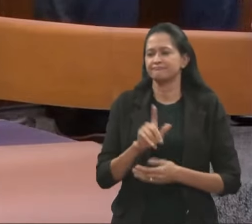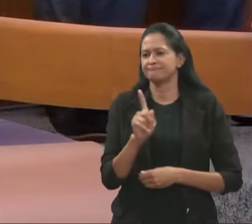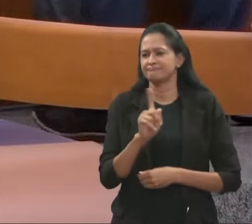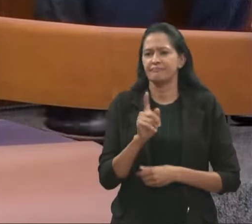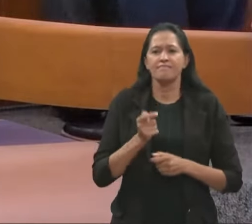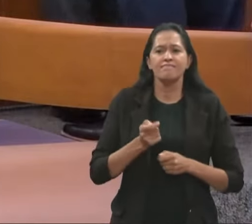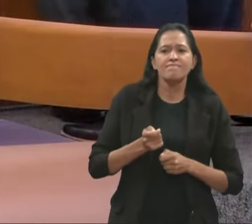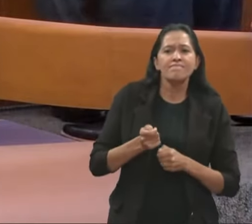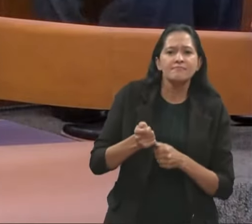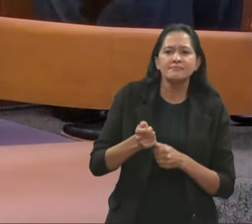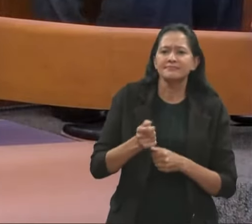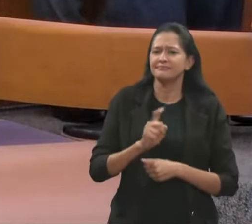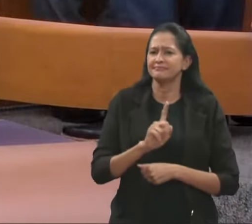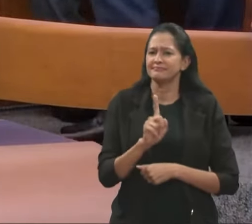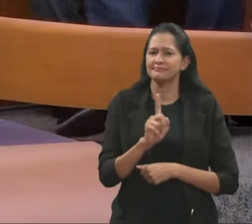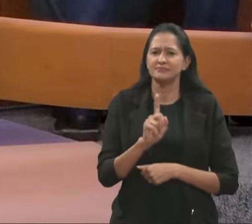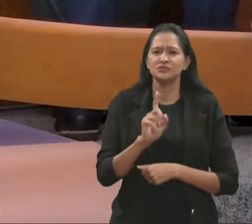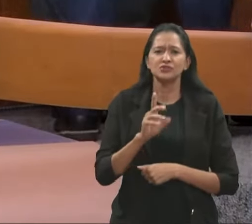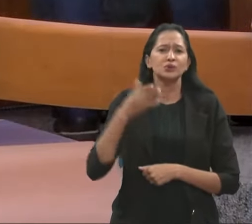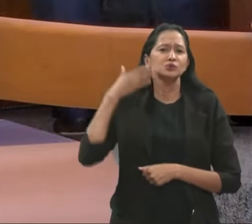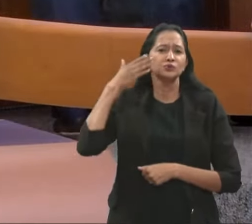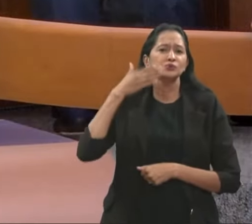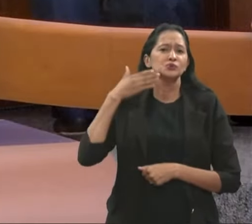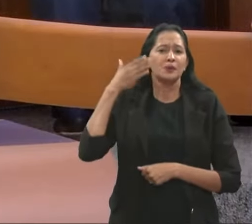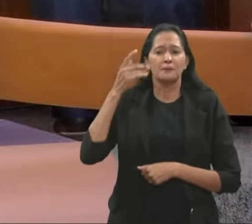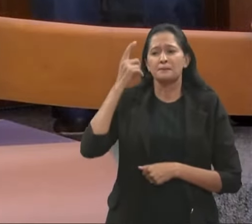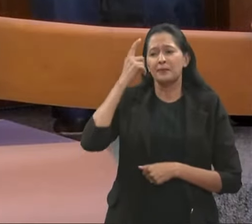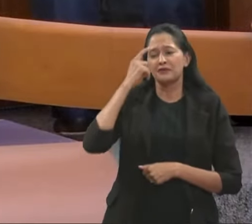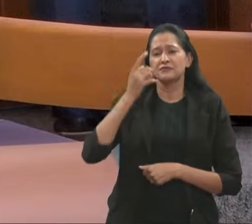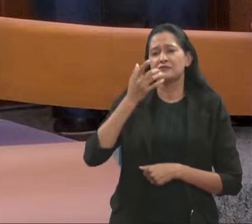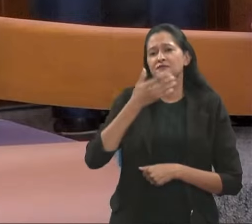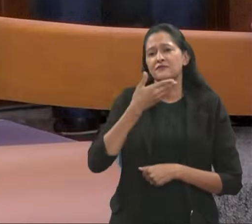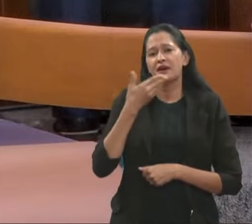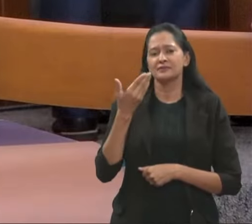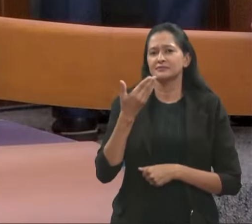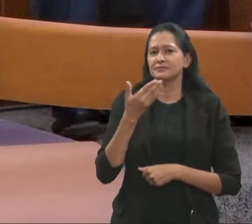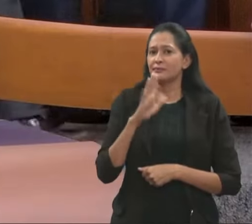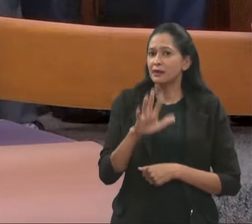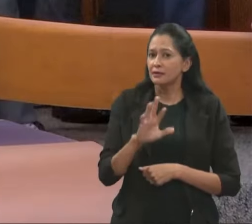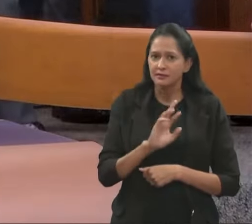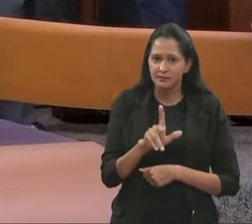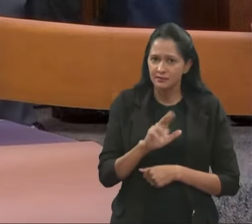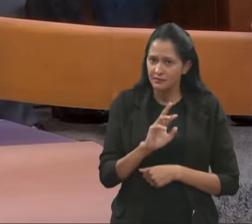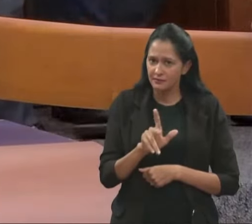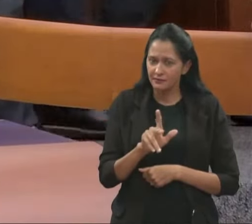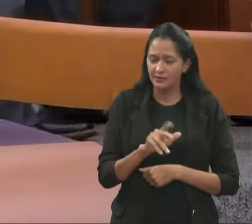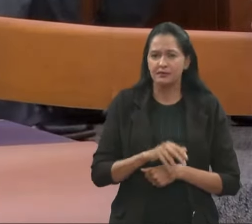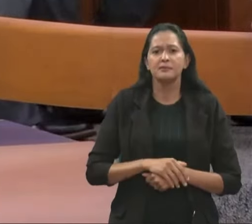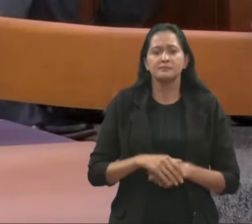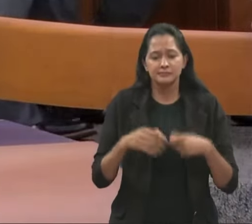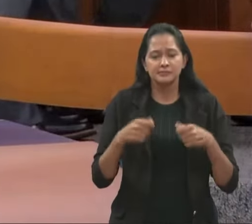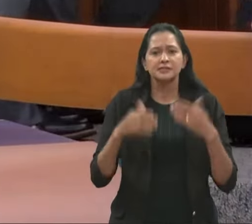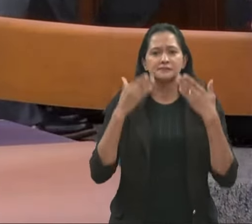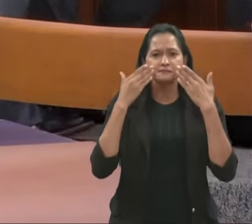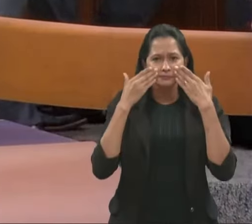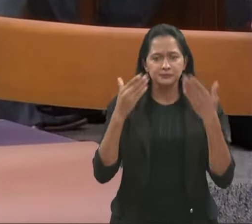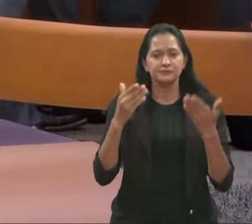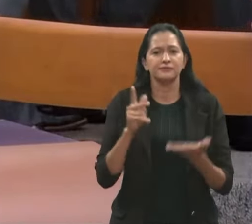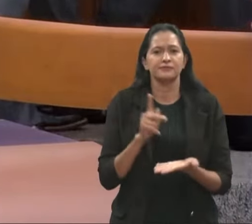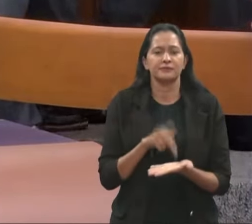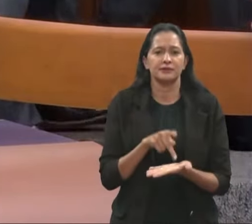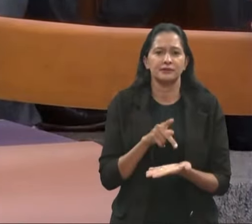enganação, sem falar de uma facilidade que não há. Ser honesto com vocês.